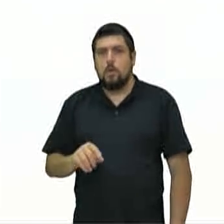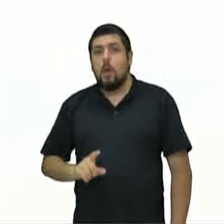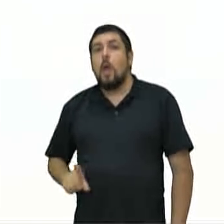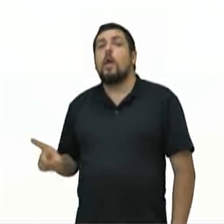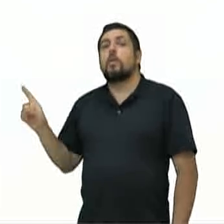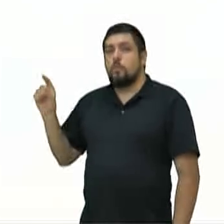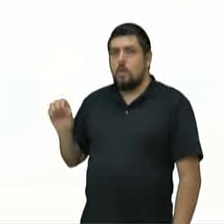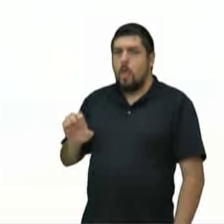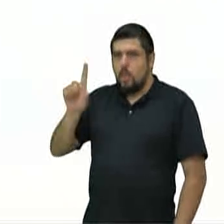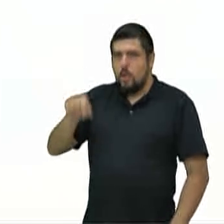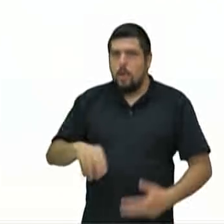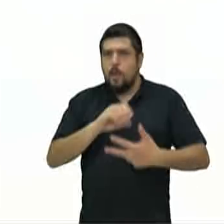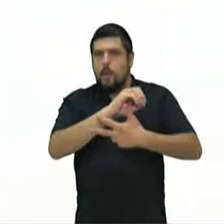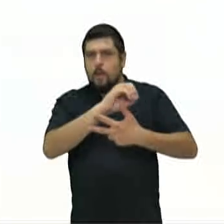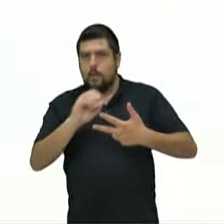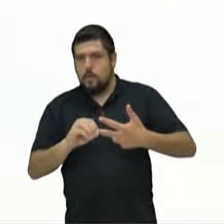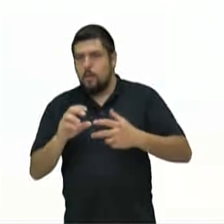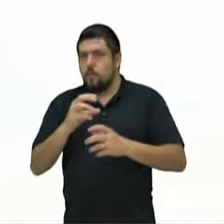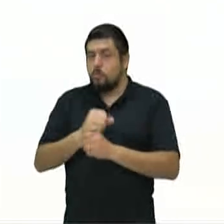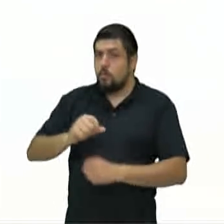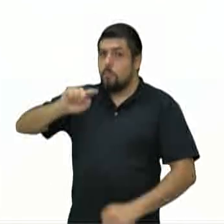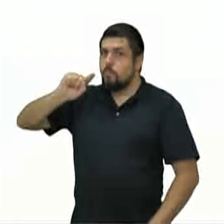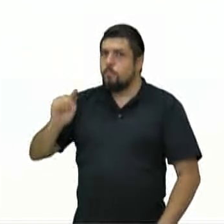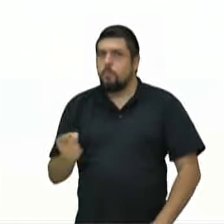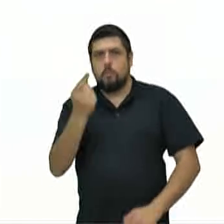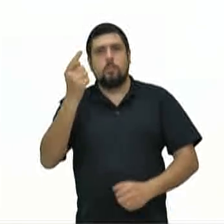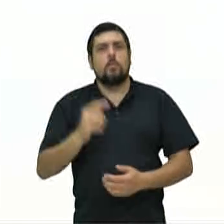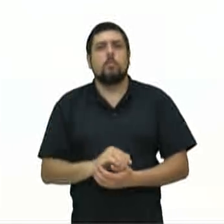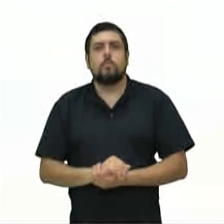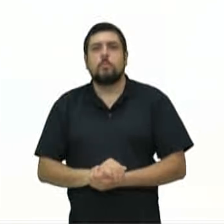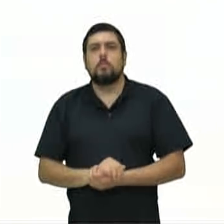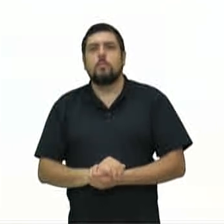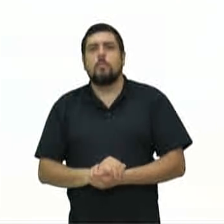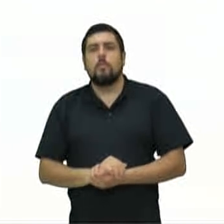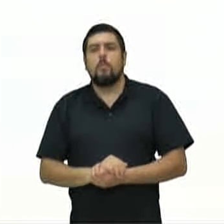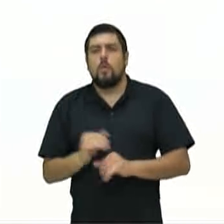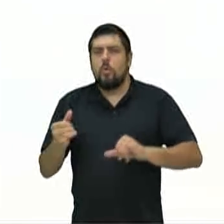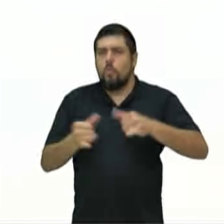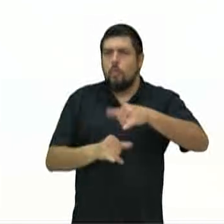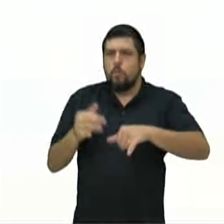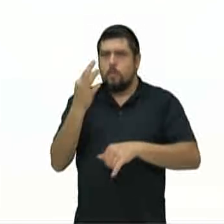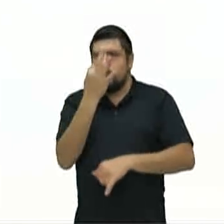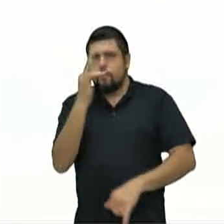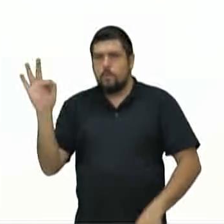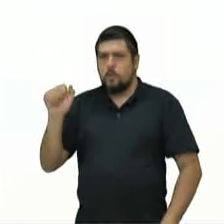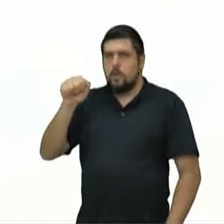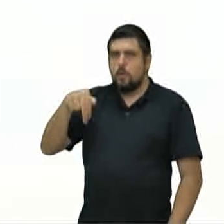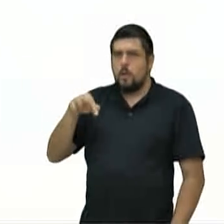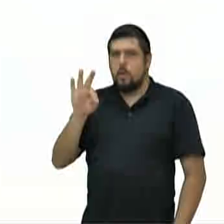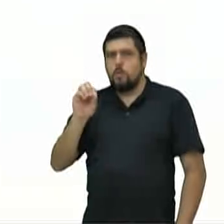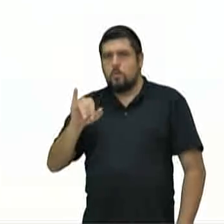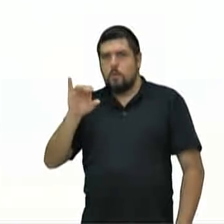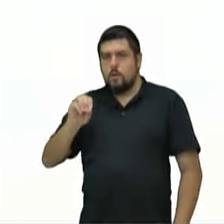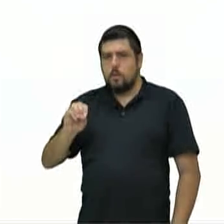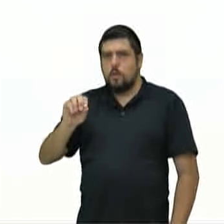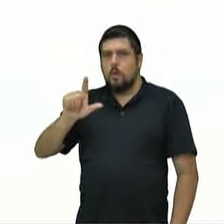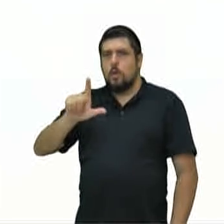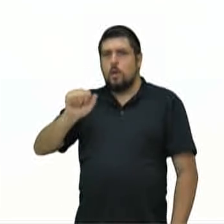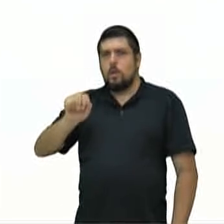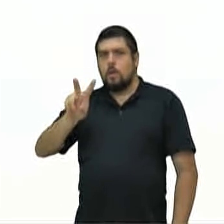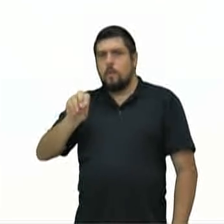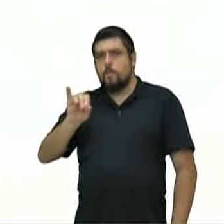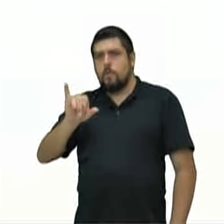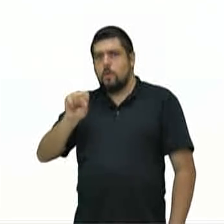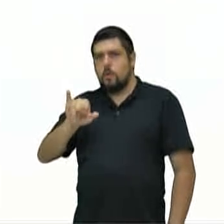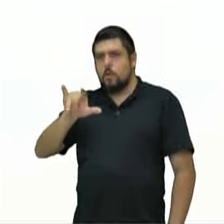Enem, ok? O químico francês Antoine Lavoisier, que primeiro enunciou o princípio da conservação da